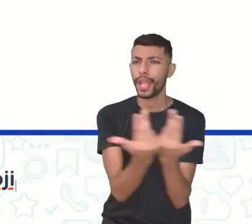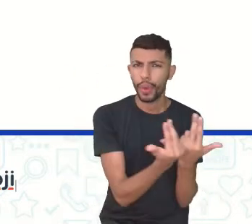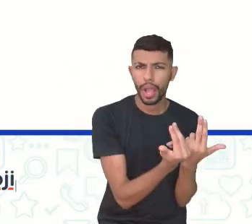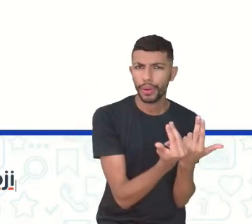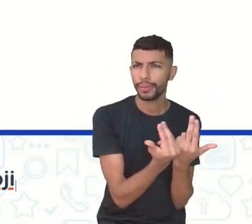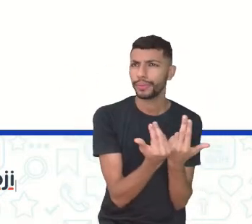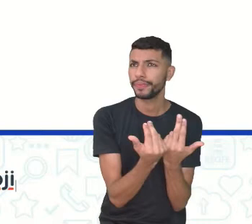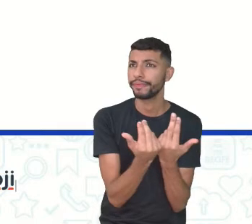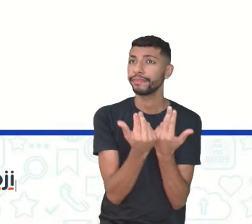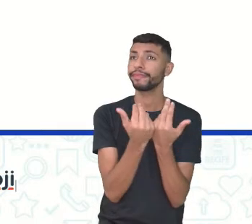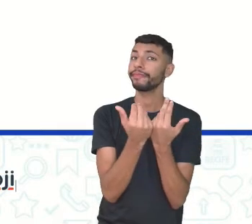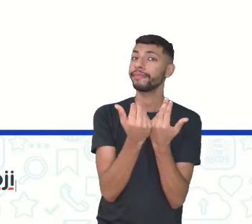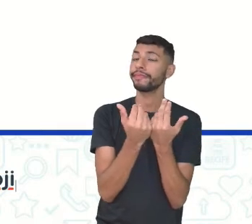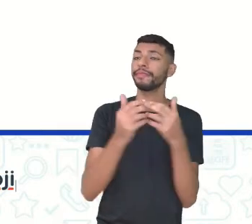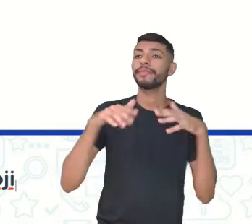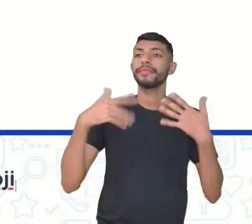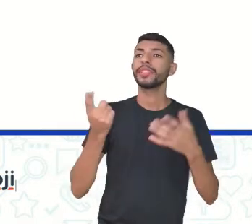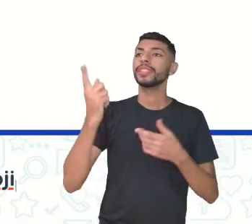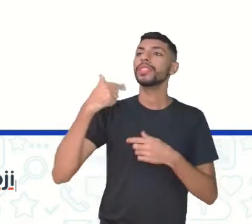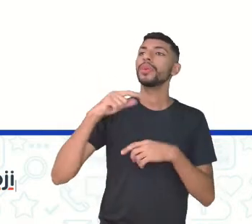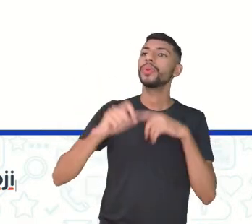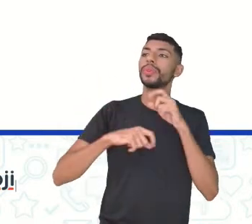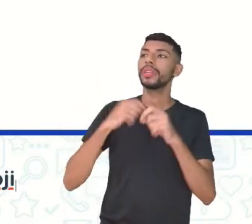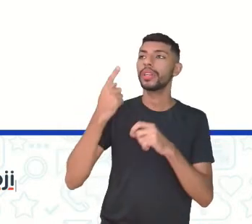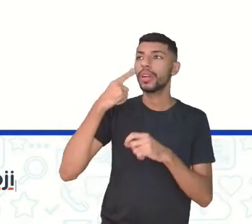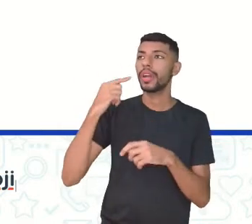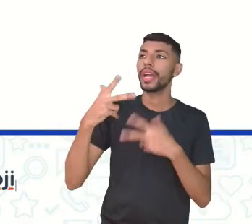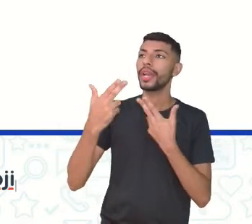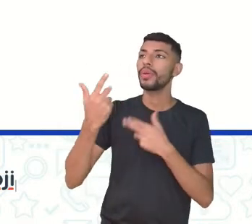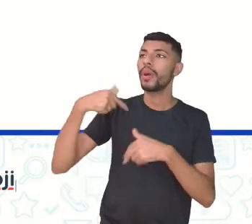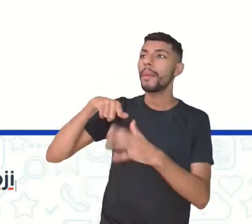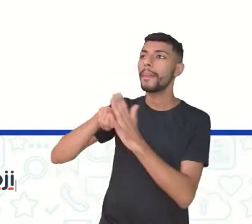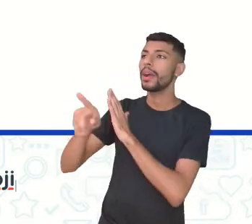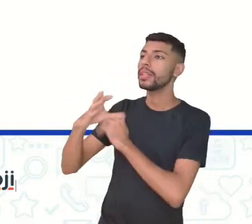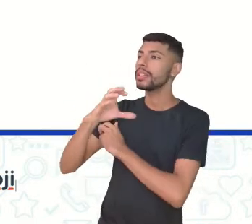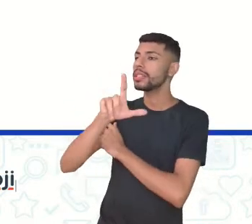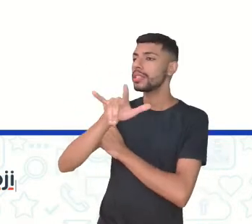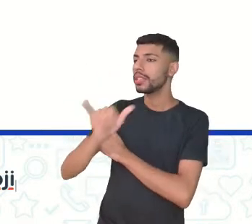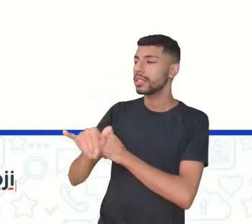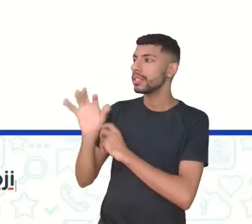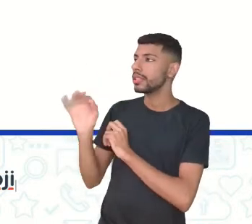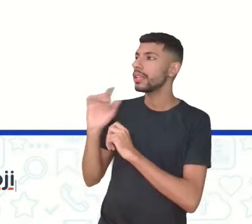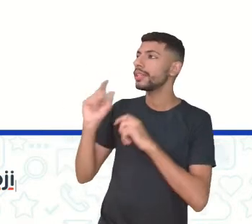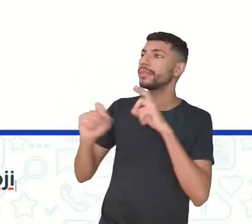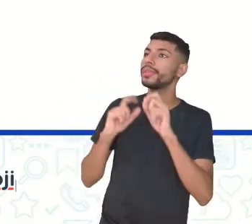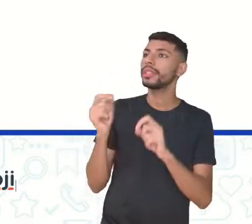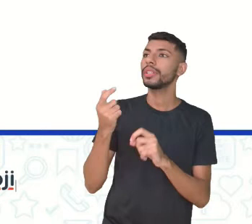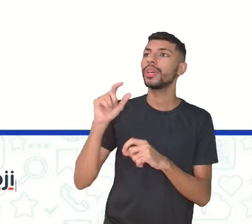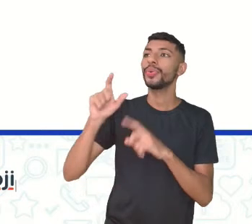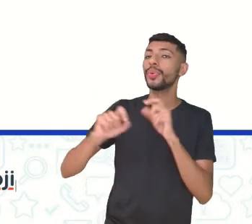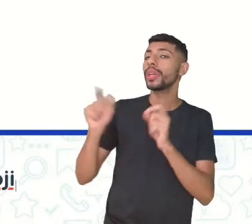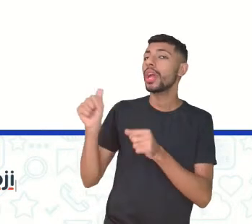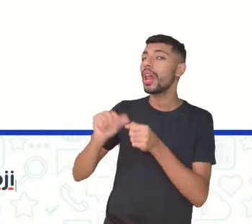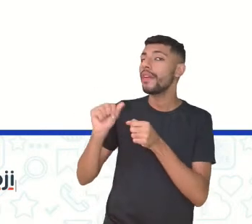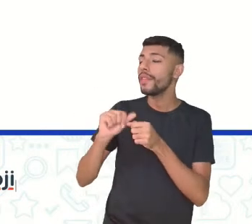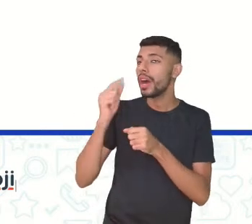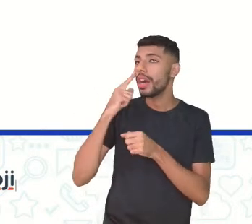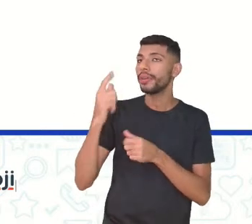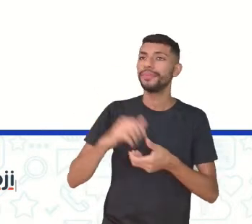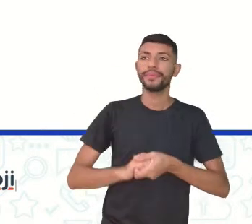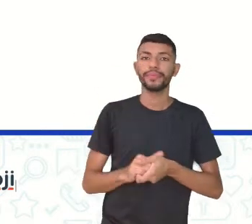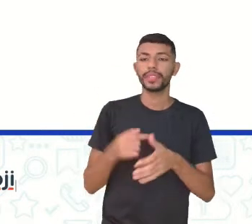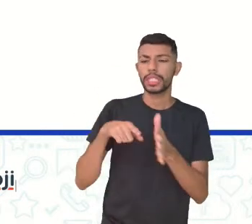mercados? Então, a gente volta àquela situação que eu estava conversando com o Celi, certo? O que é que o Celi faz? Faz